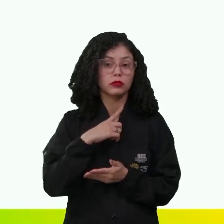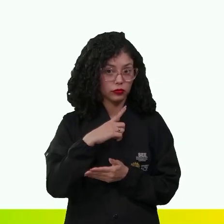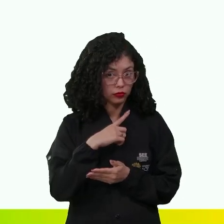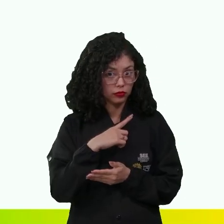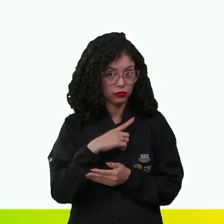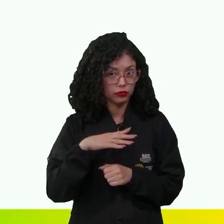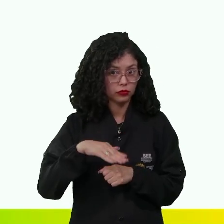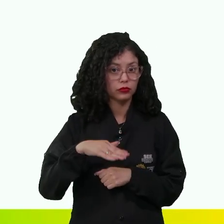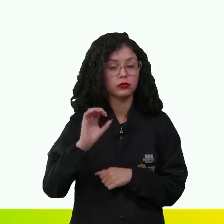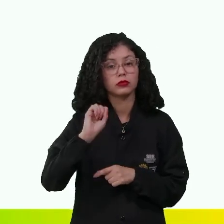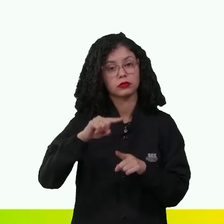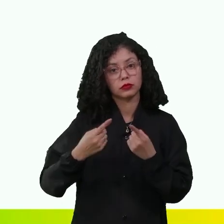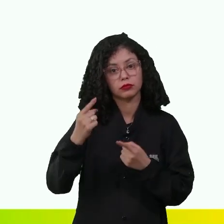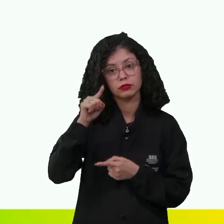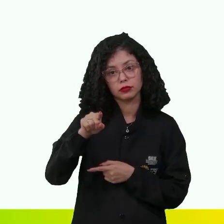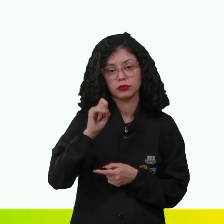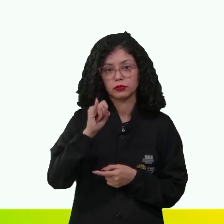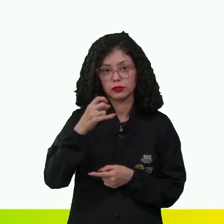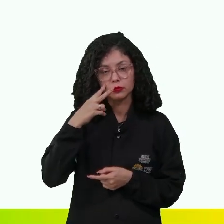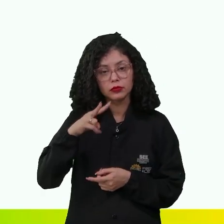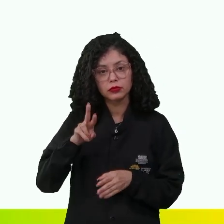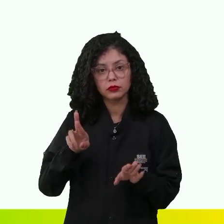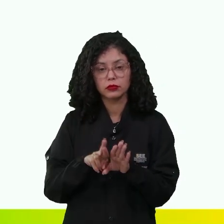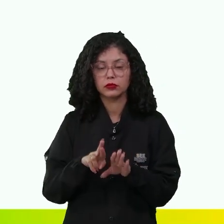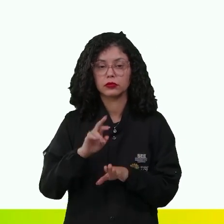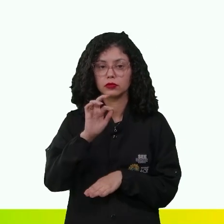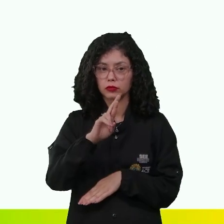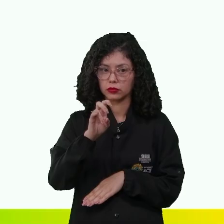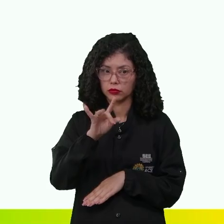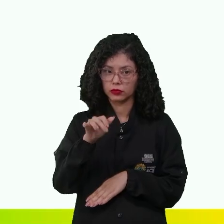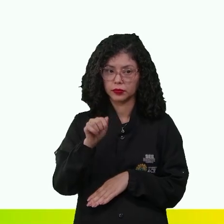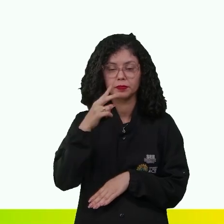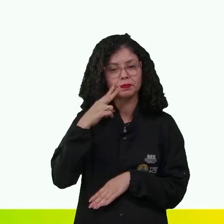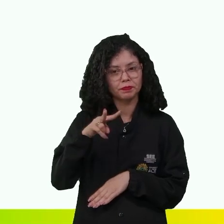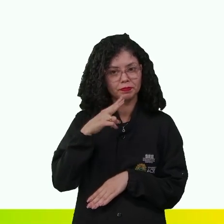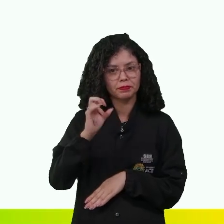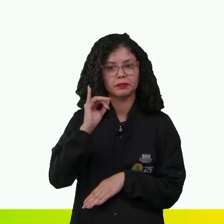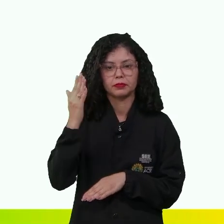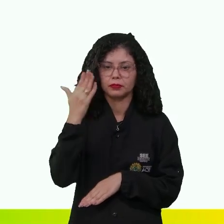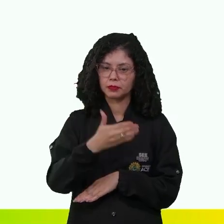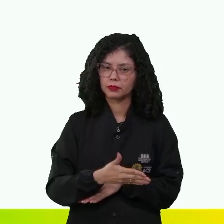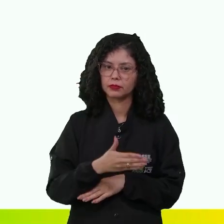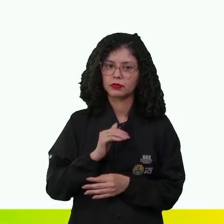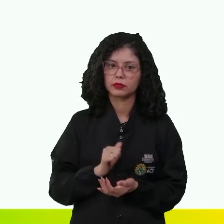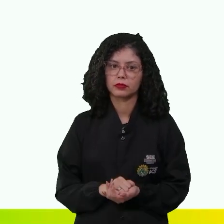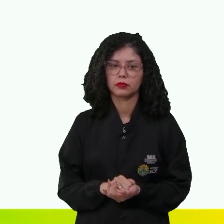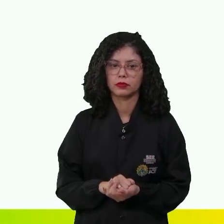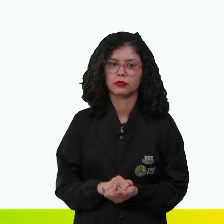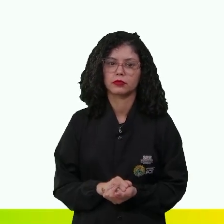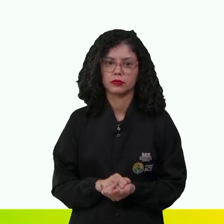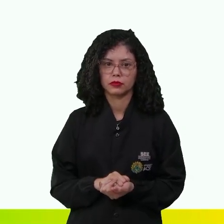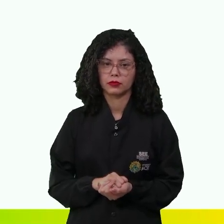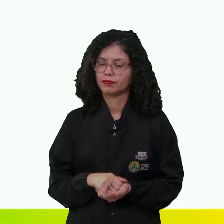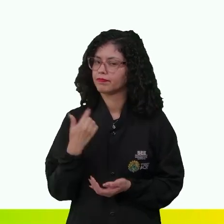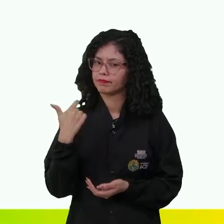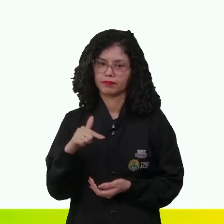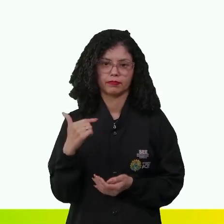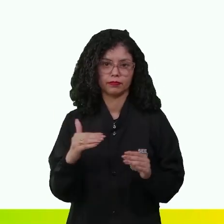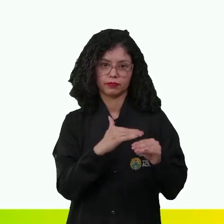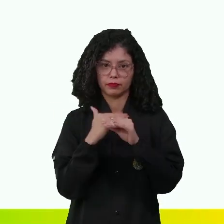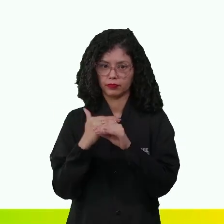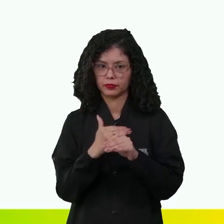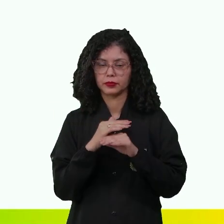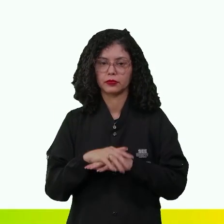Existe, mas no caso dessa questão, se você fizer a razão para verificar se estão diretamente proporcionais, não vai dar